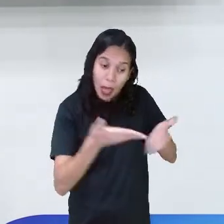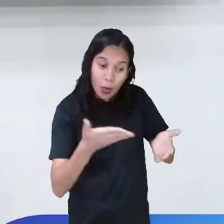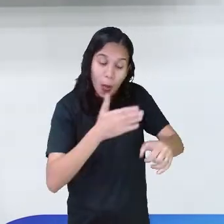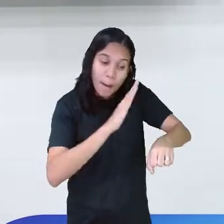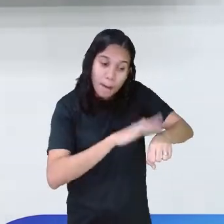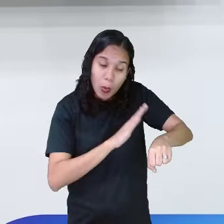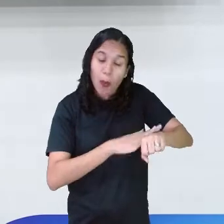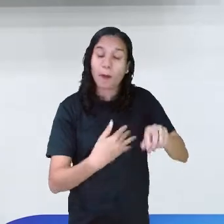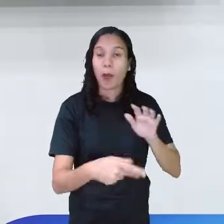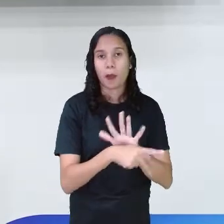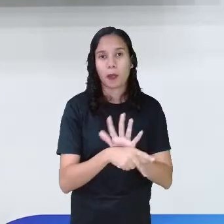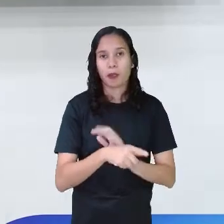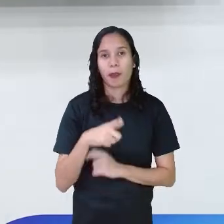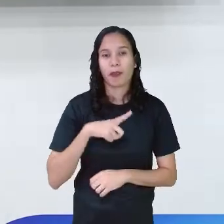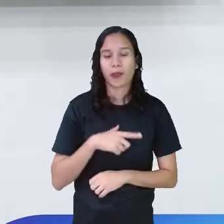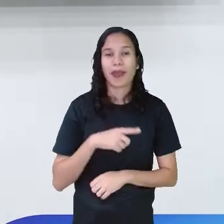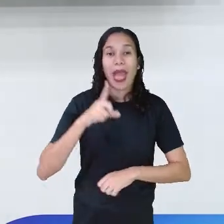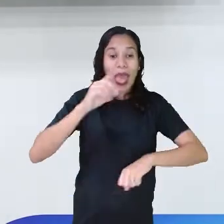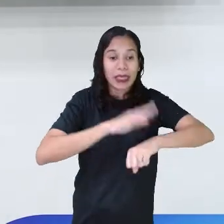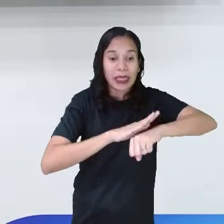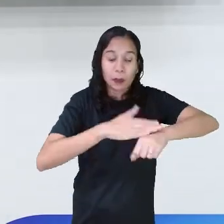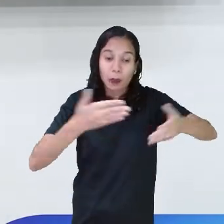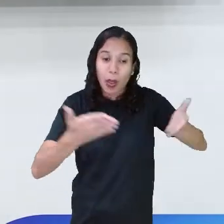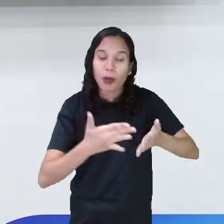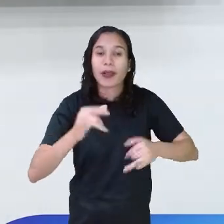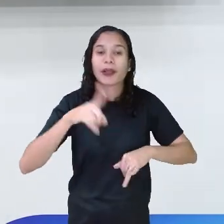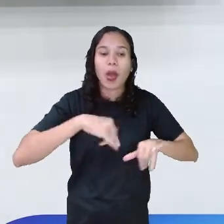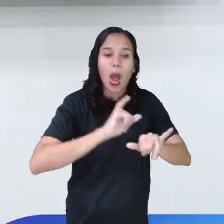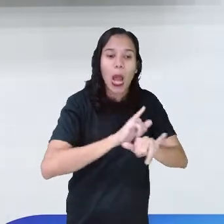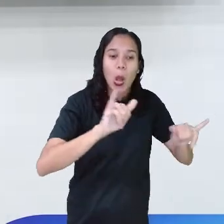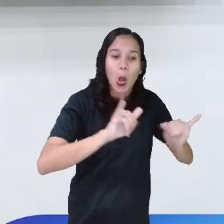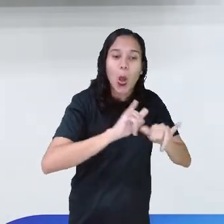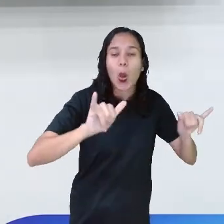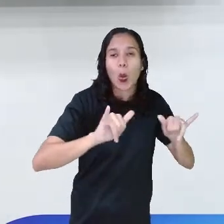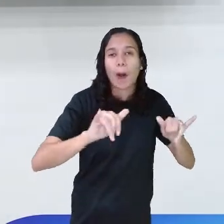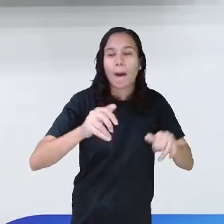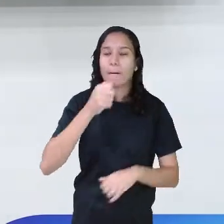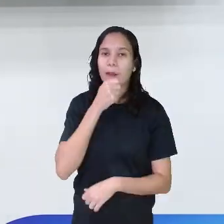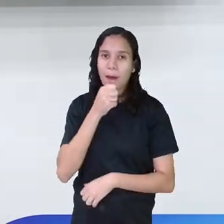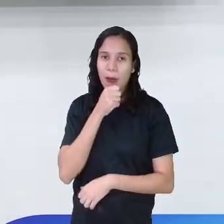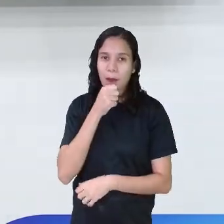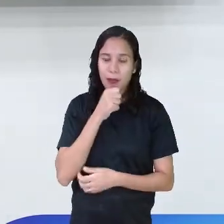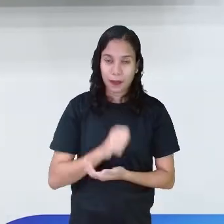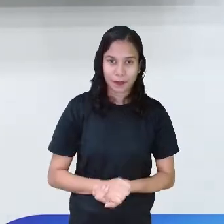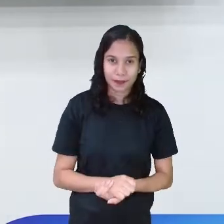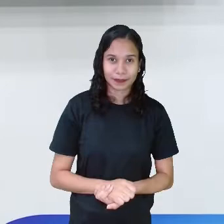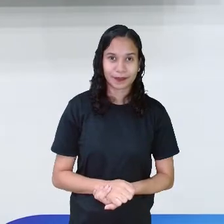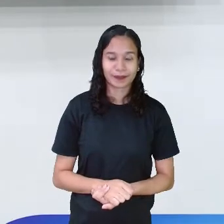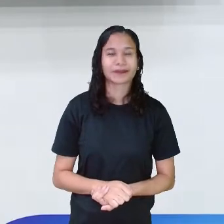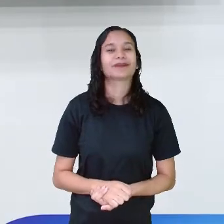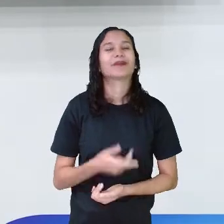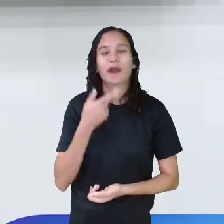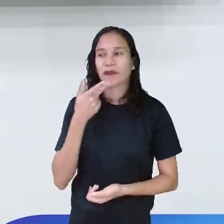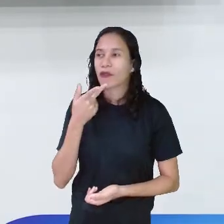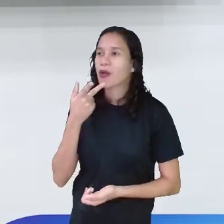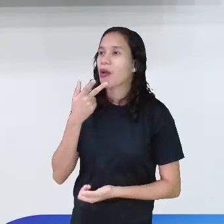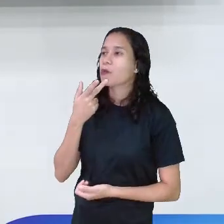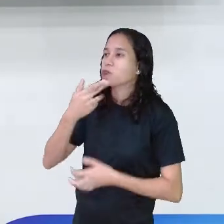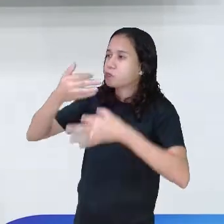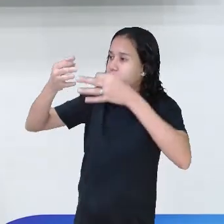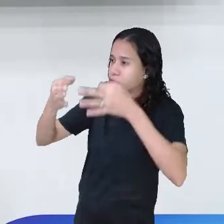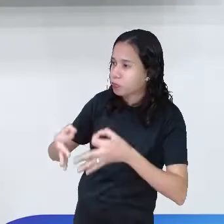está falando e está em tempo real ali, as pessoas passando atrás dele. E aí, professora? Eles falaram corretamente.